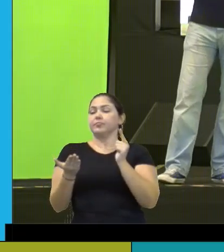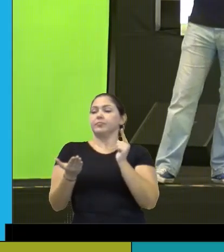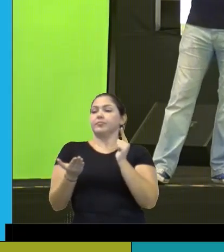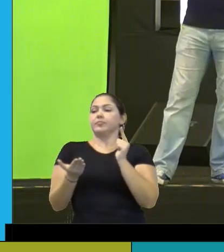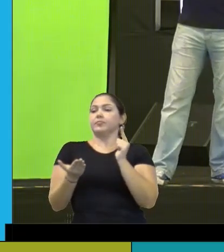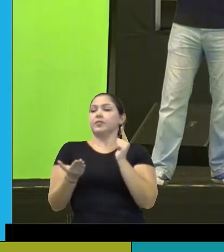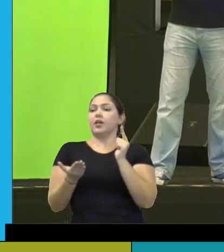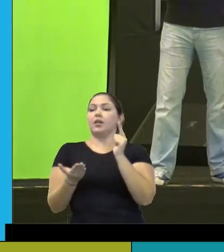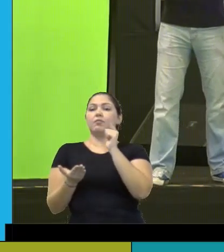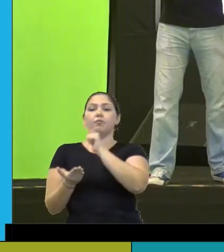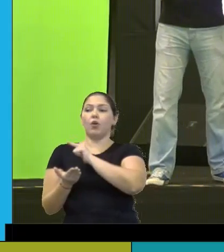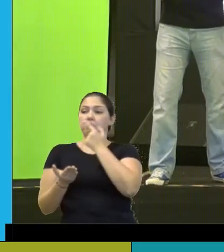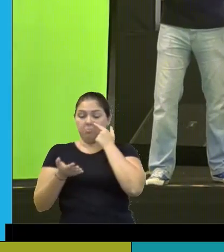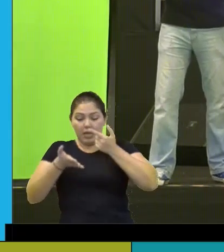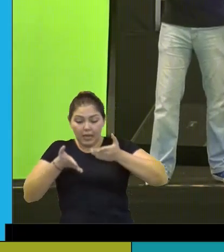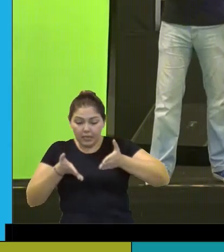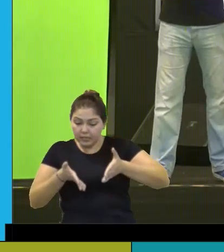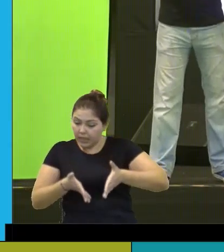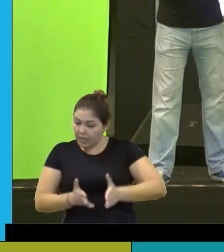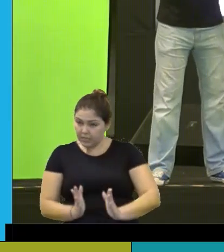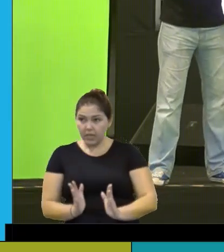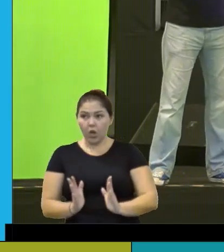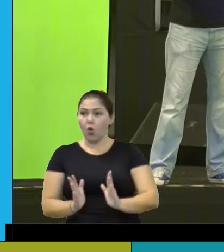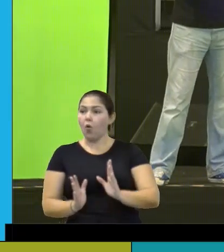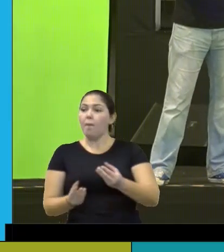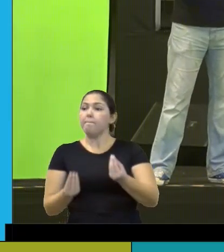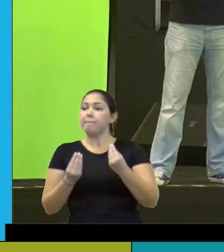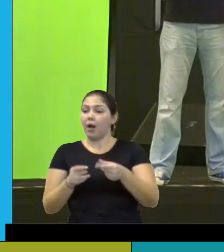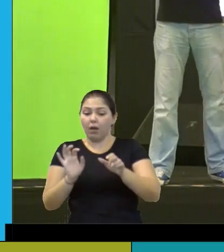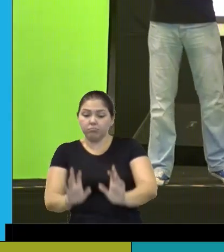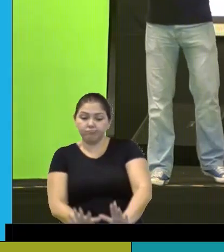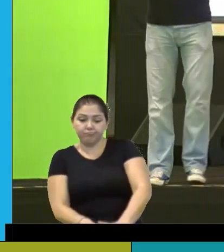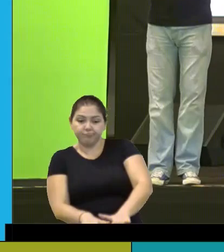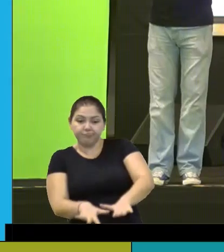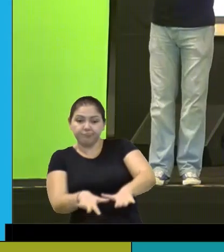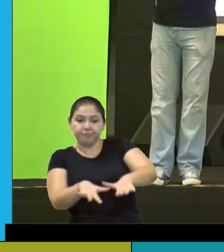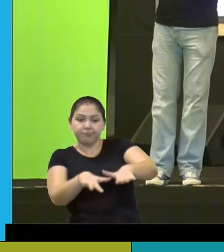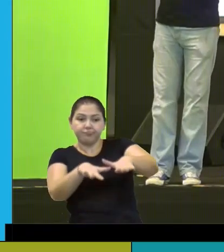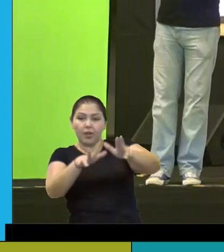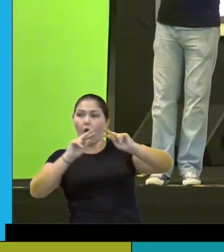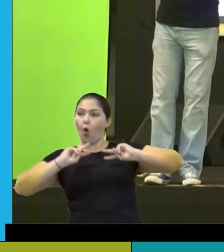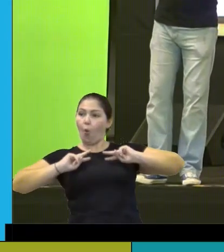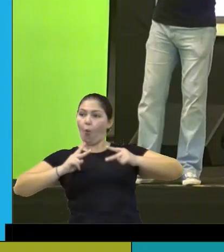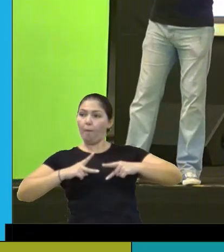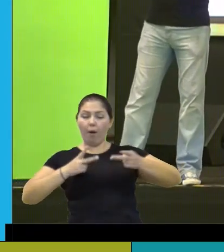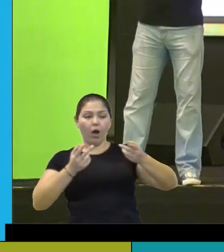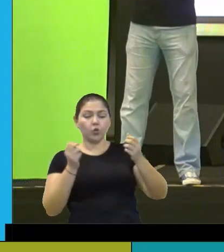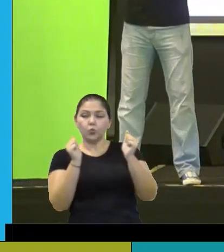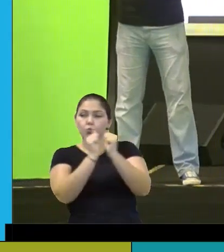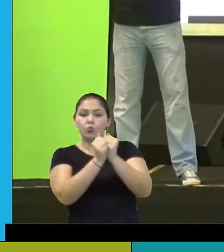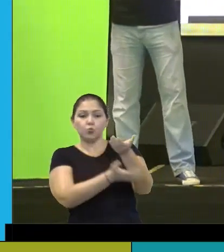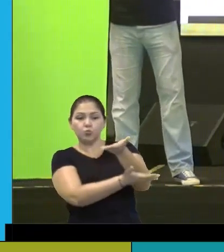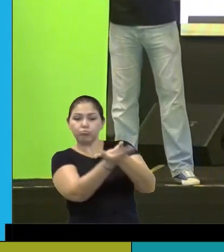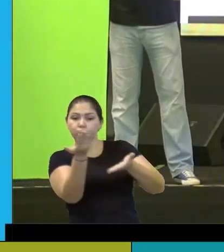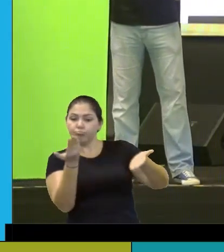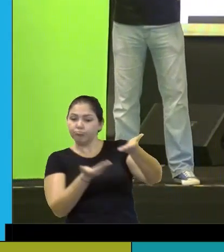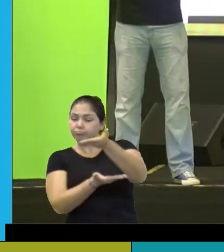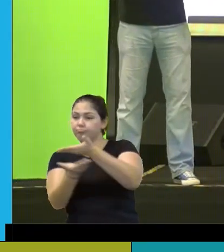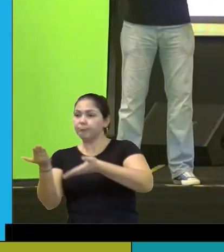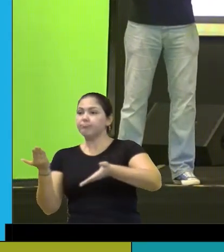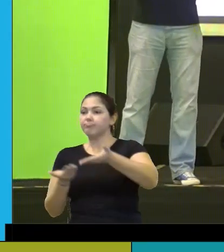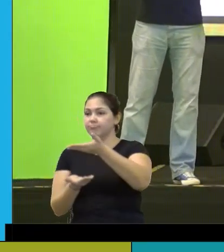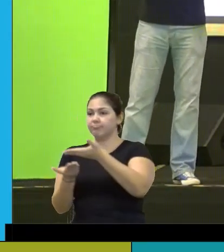teria sido criado para viver com os seus semelhantes. Dizer que o homem nasceu para viver em sociedade